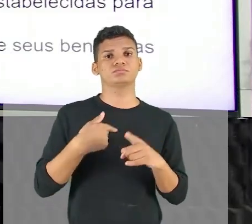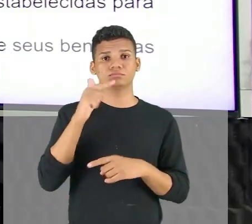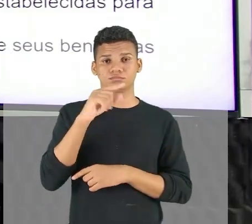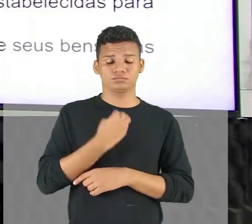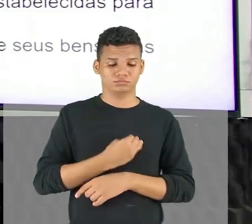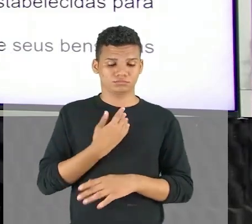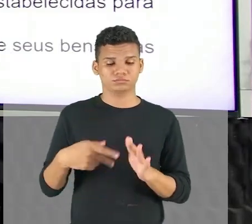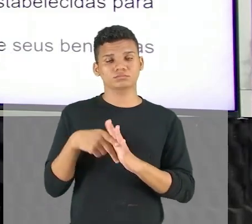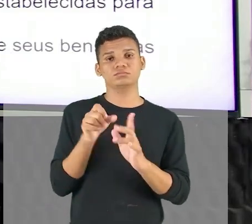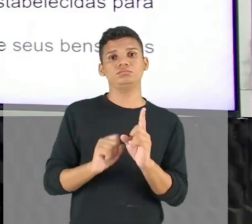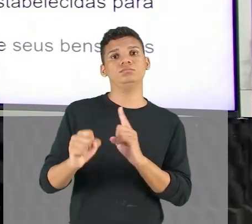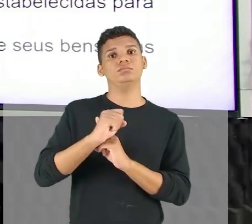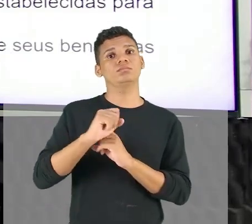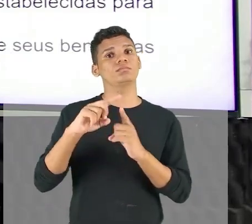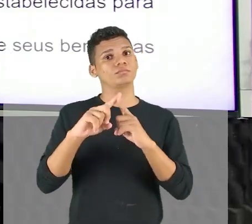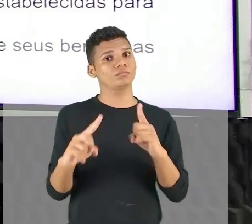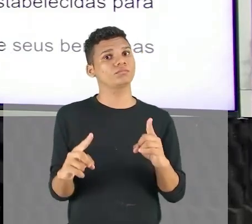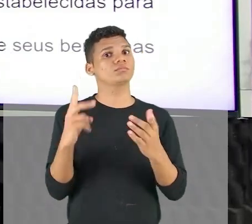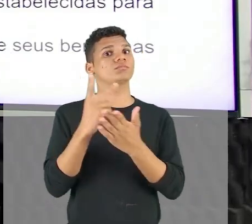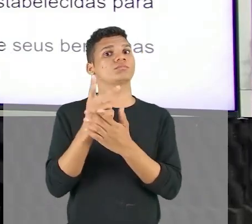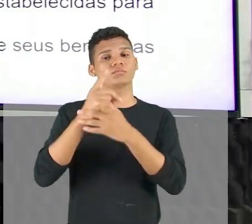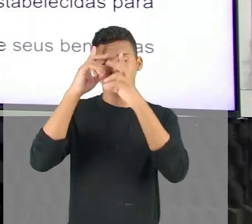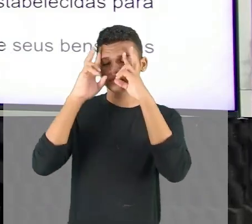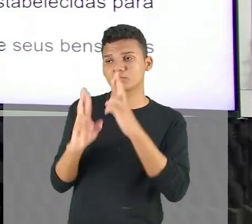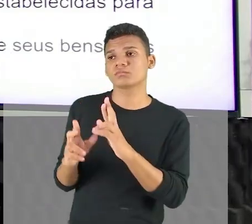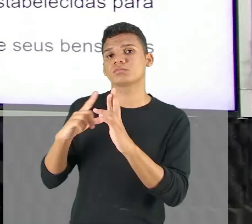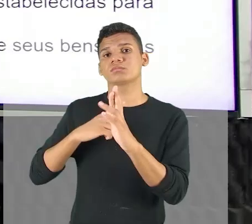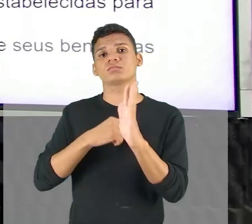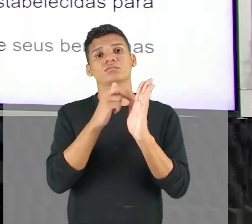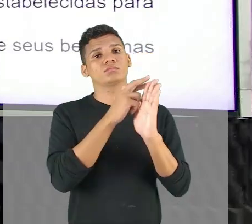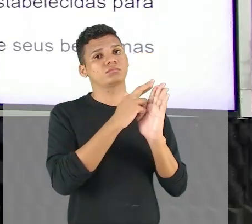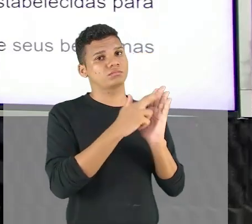em sociedade. Mas, claro, respeitando aqueles direitos